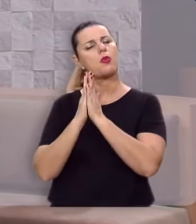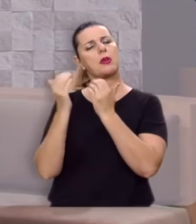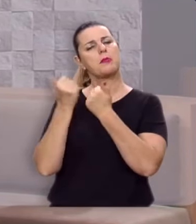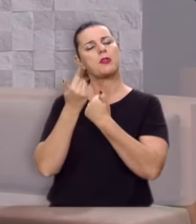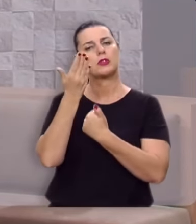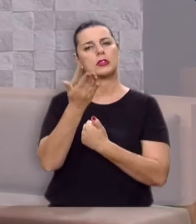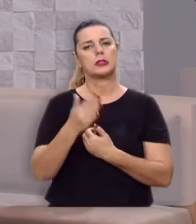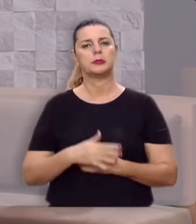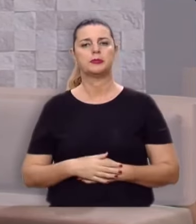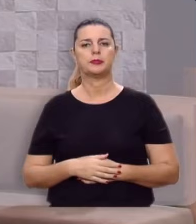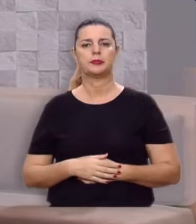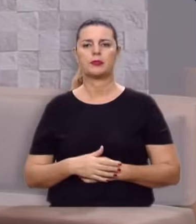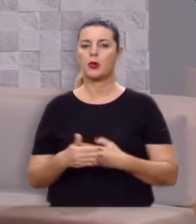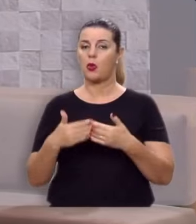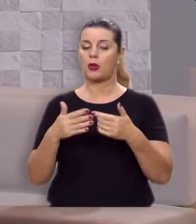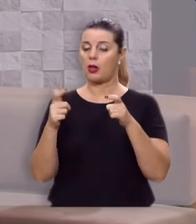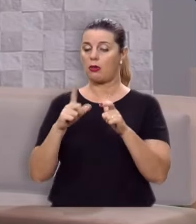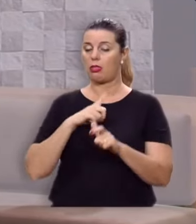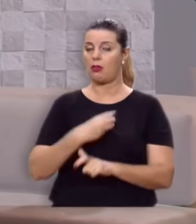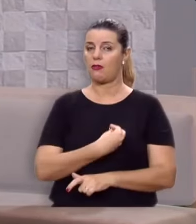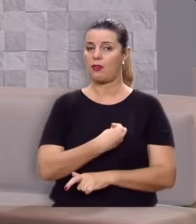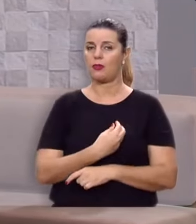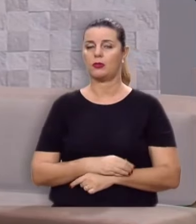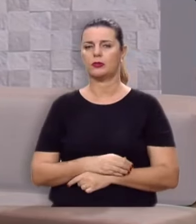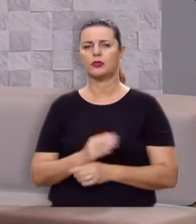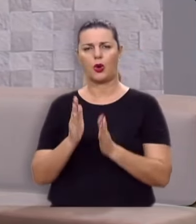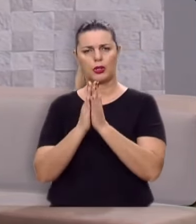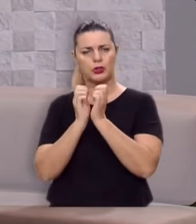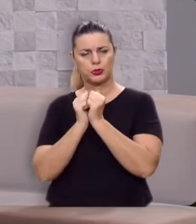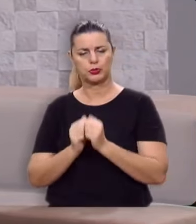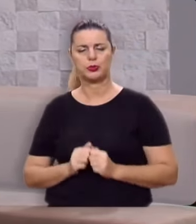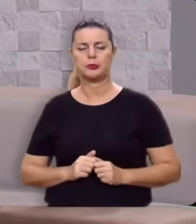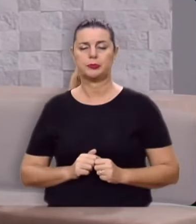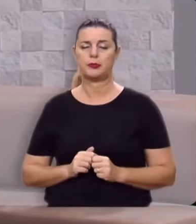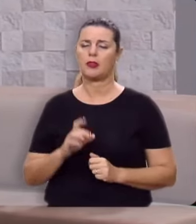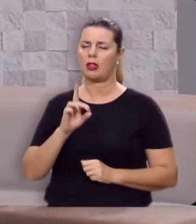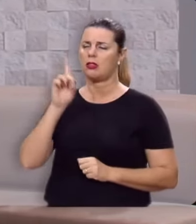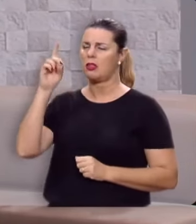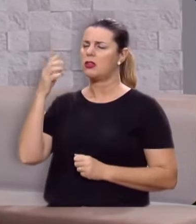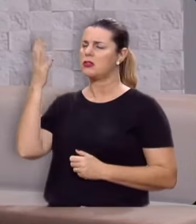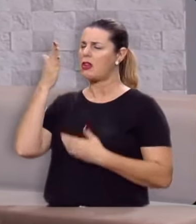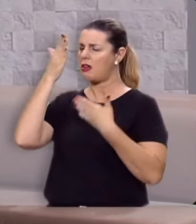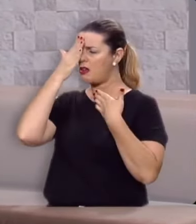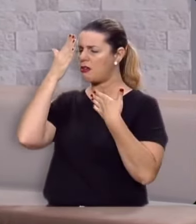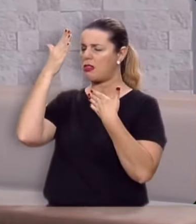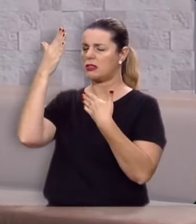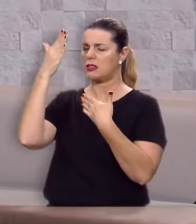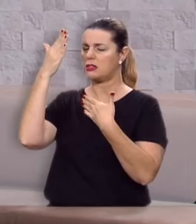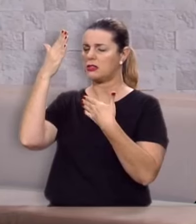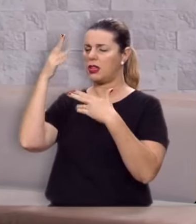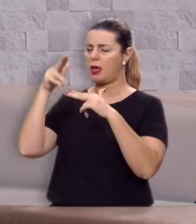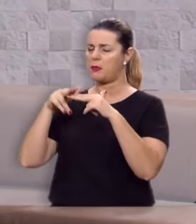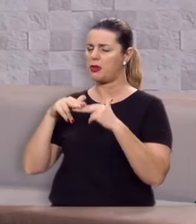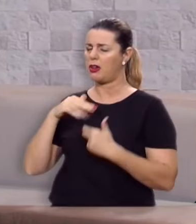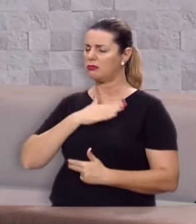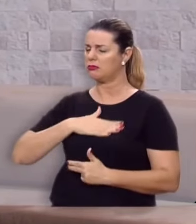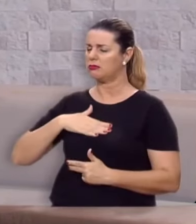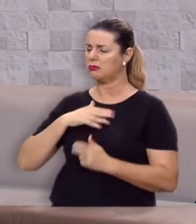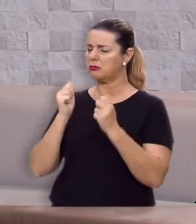orar por você nesse momento. Onde você está? Ore comigo. Deus, eu quero te agradecer